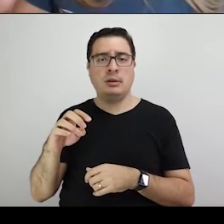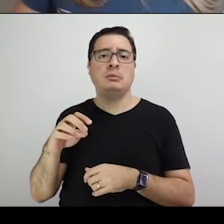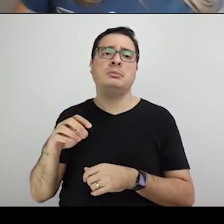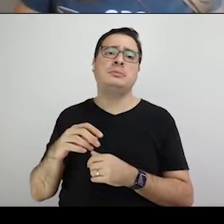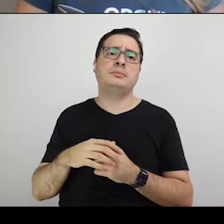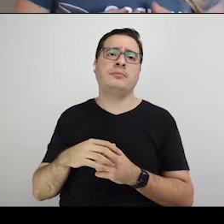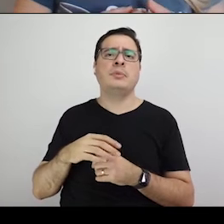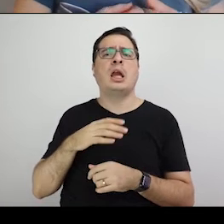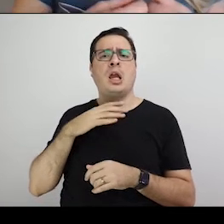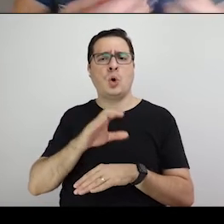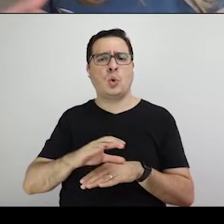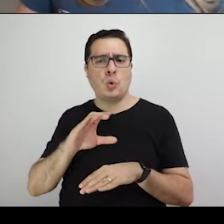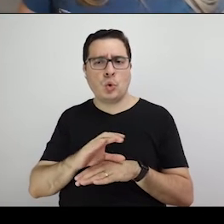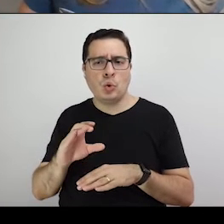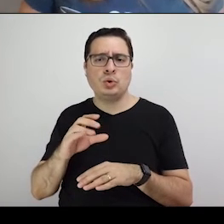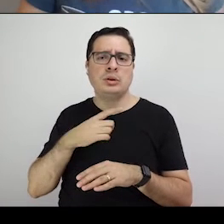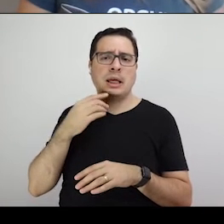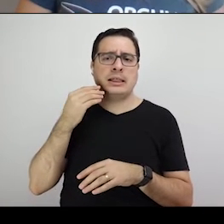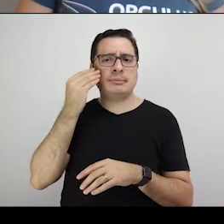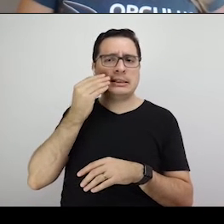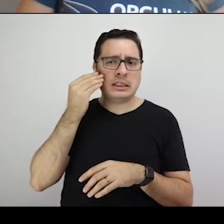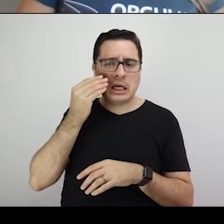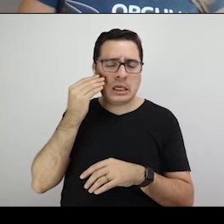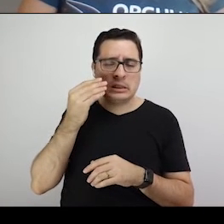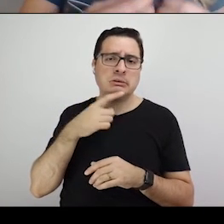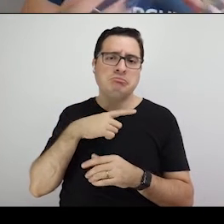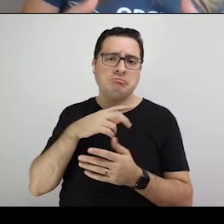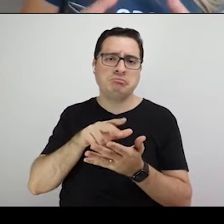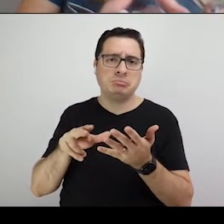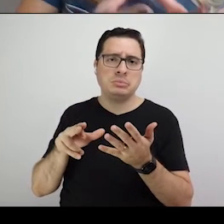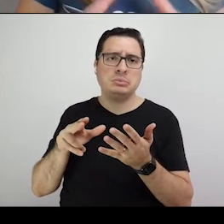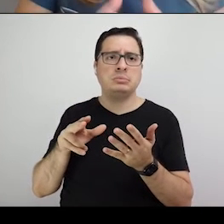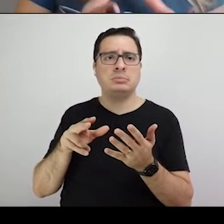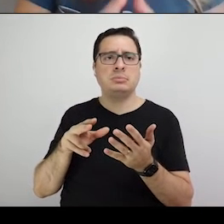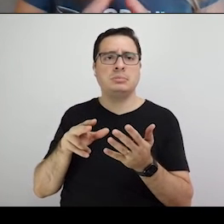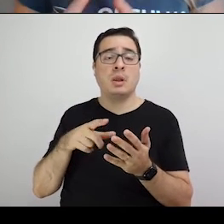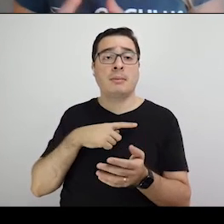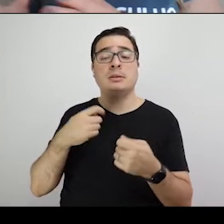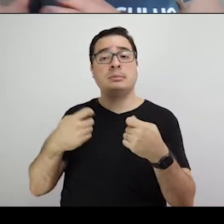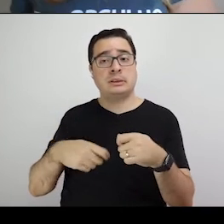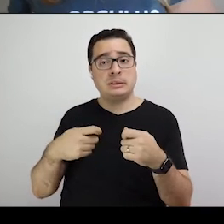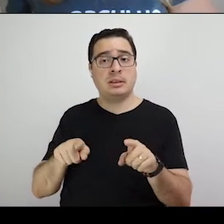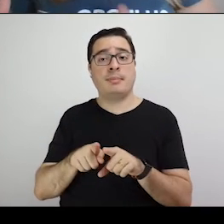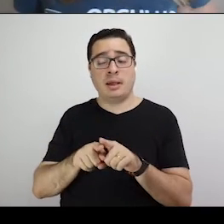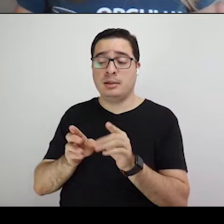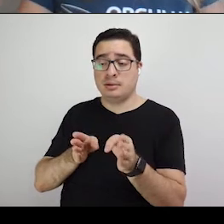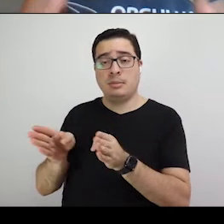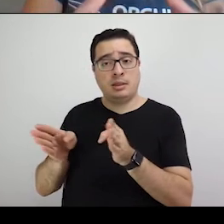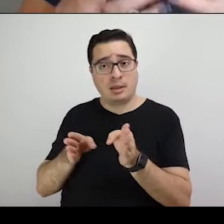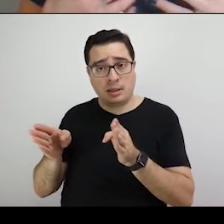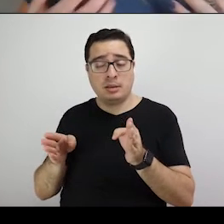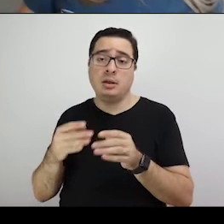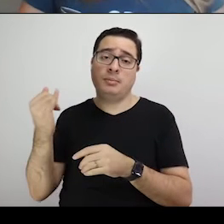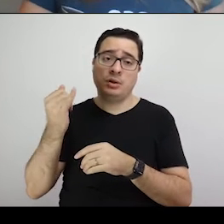tem cursos, tem especializações, mas também precisa ter ali acessibilidade, né,